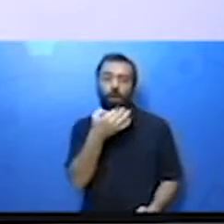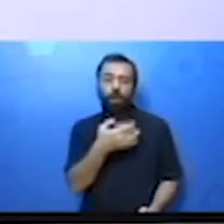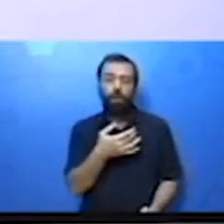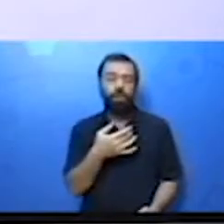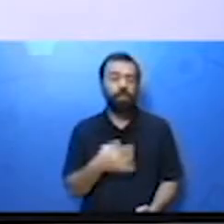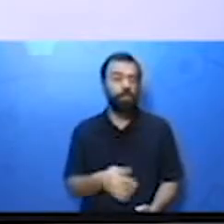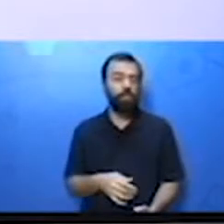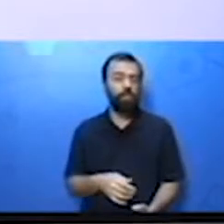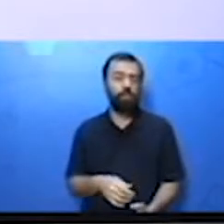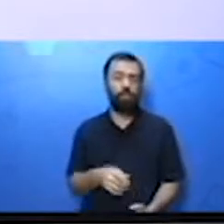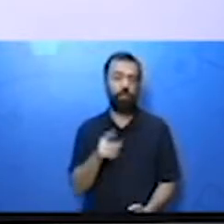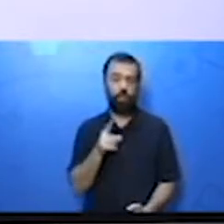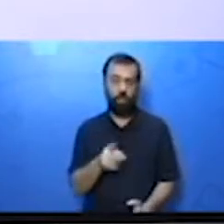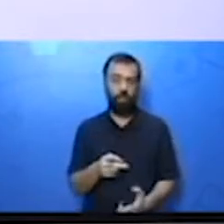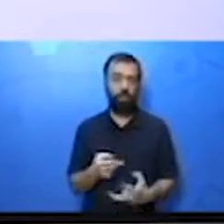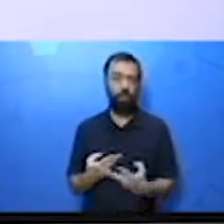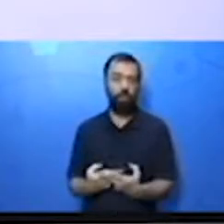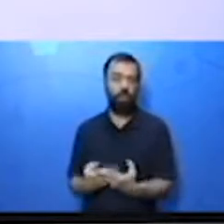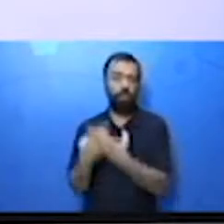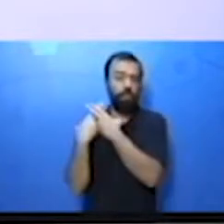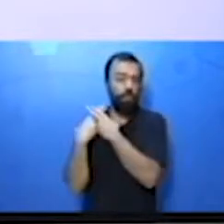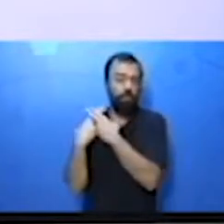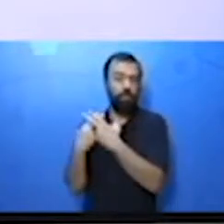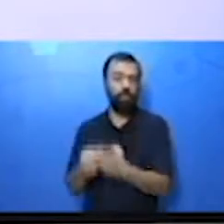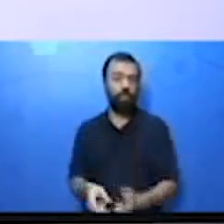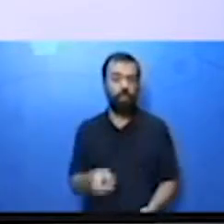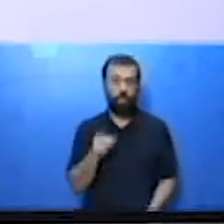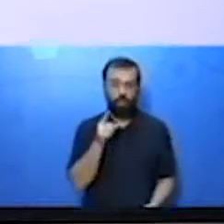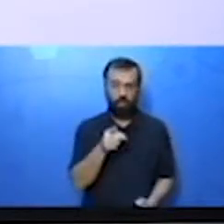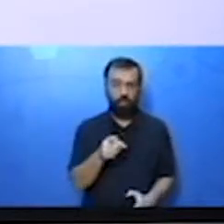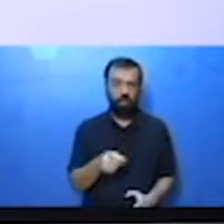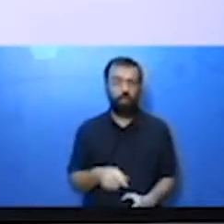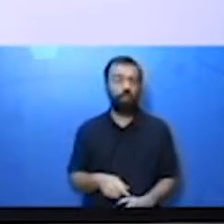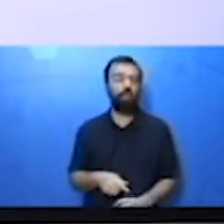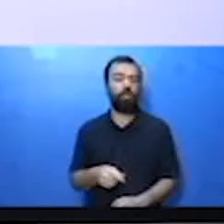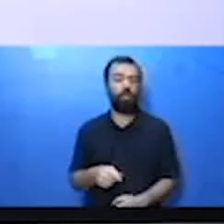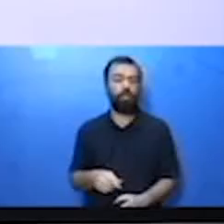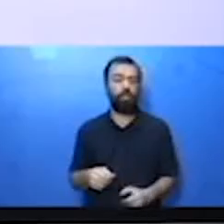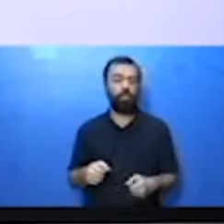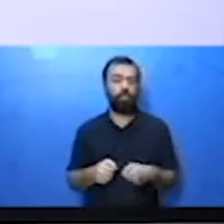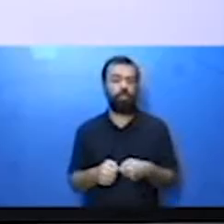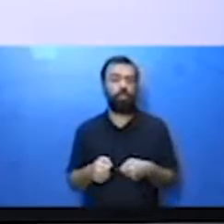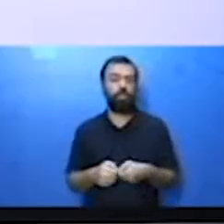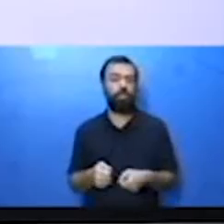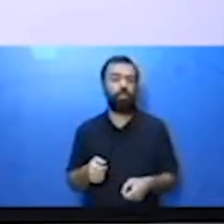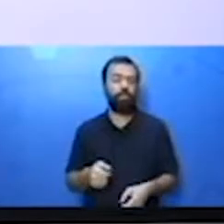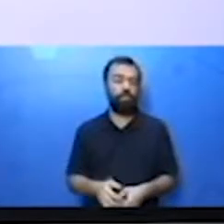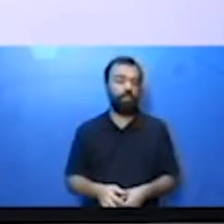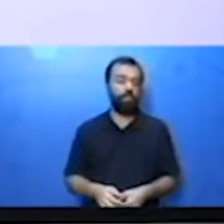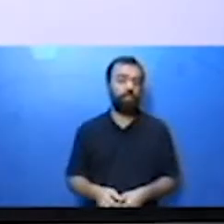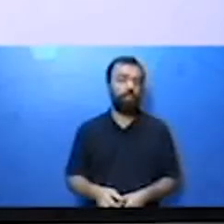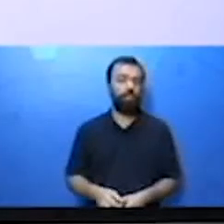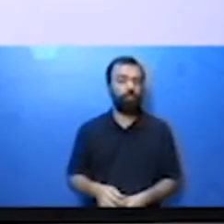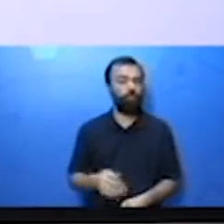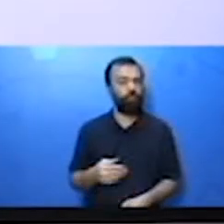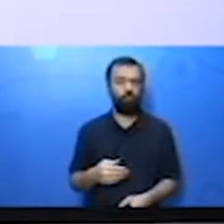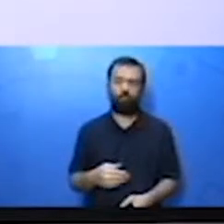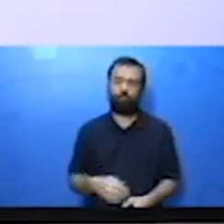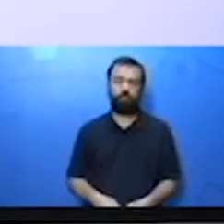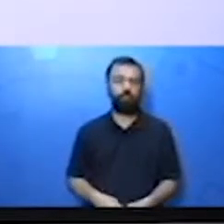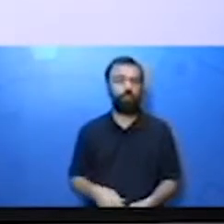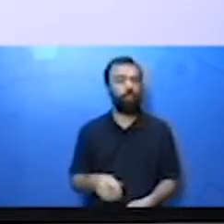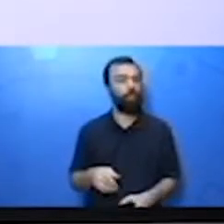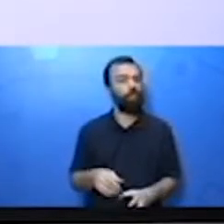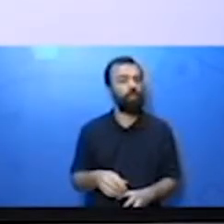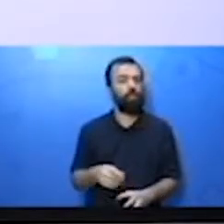medicamento, você vai ser responsável por aquilo que você fez, né? Uma vez que você mesmo tomou porque quis, não porque o